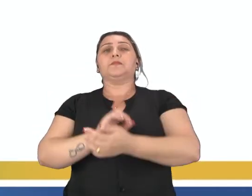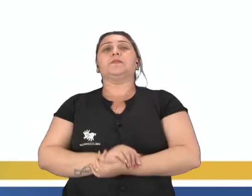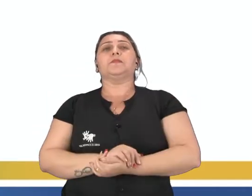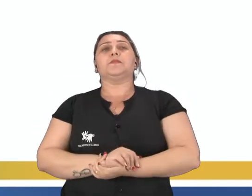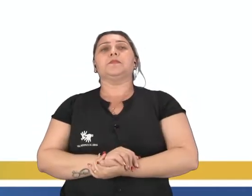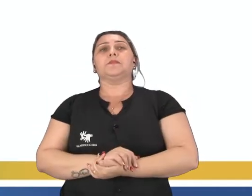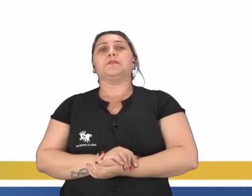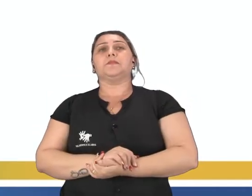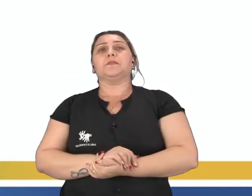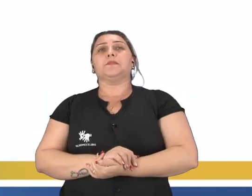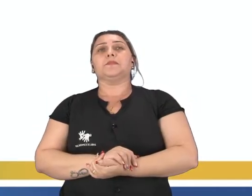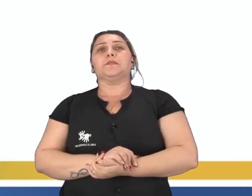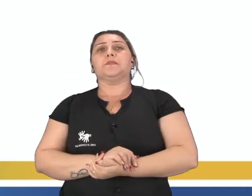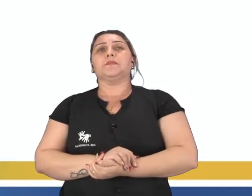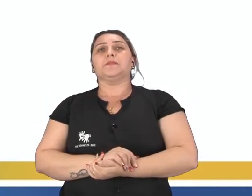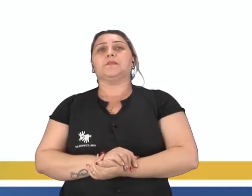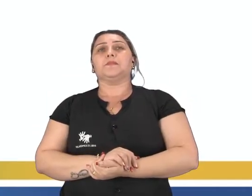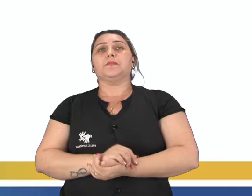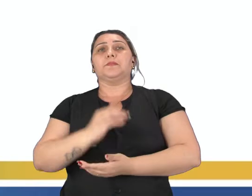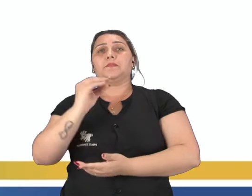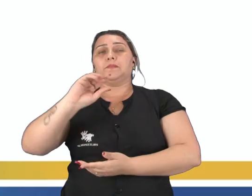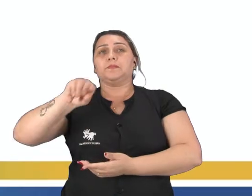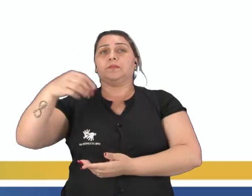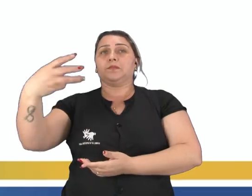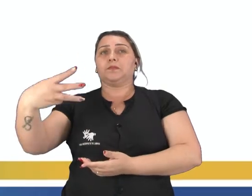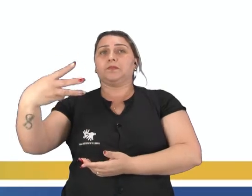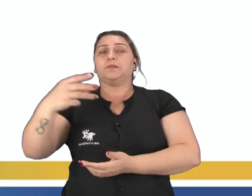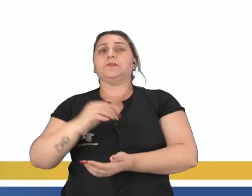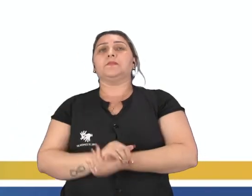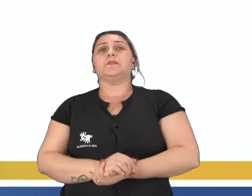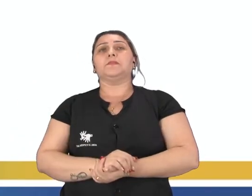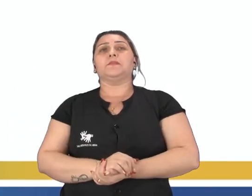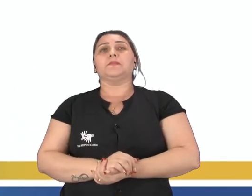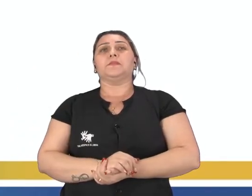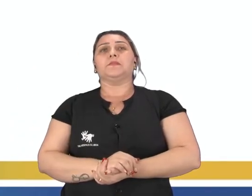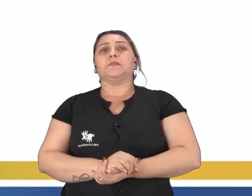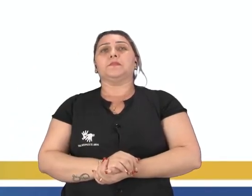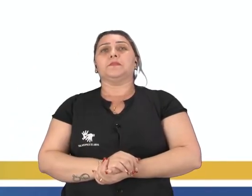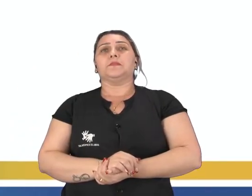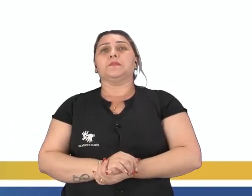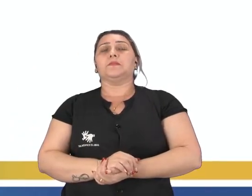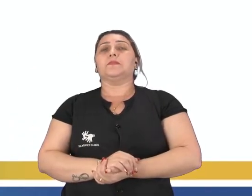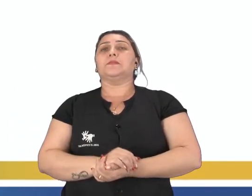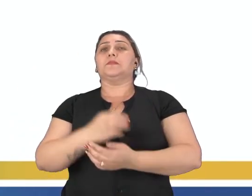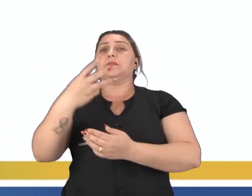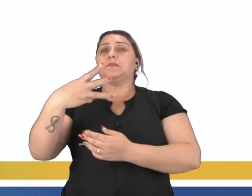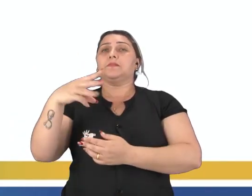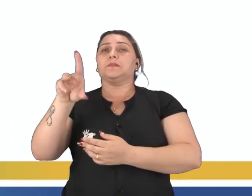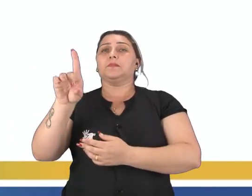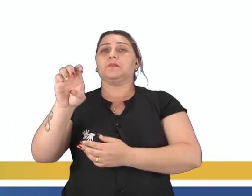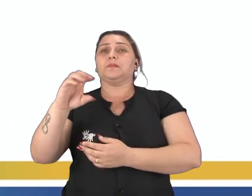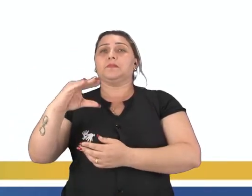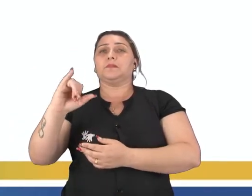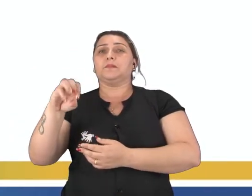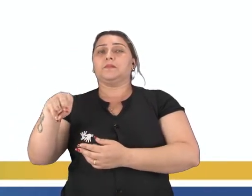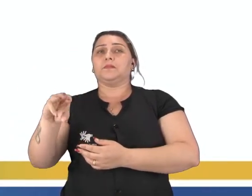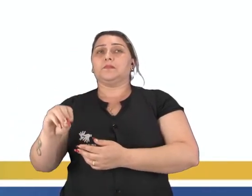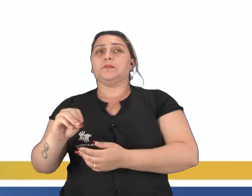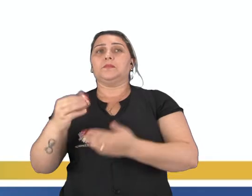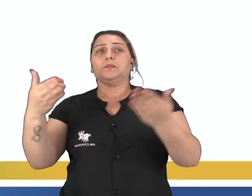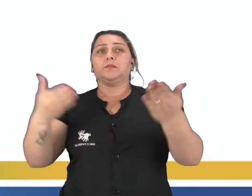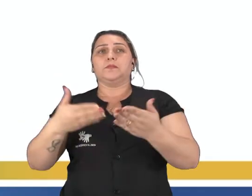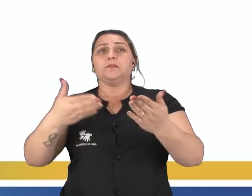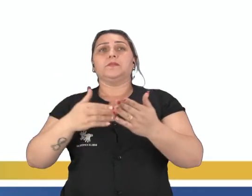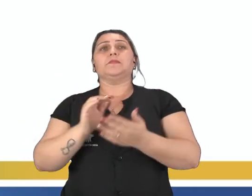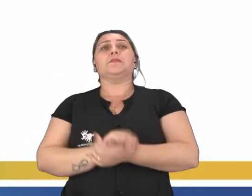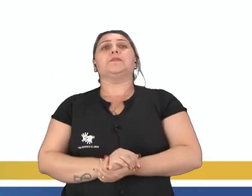10. Na forma decimal, eu vou ter 0,3 e ler-se 3/10. E